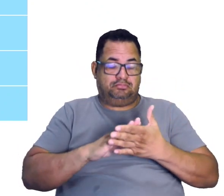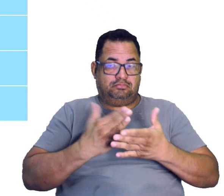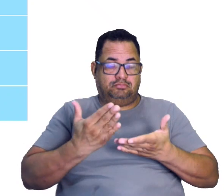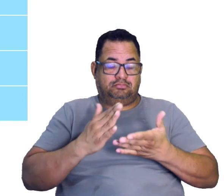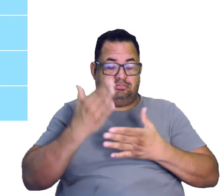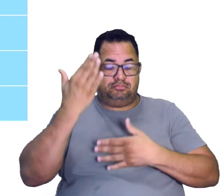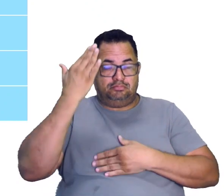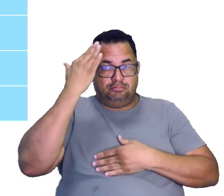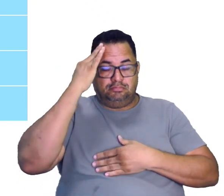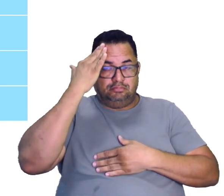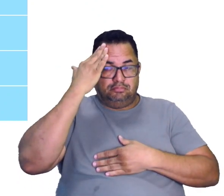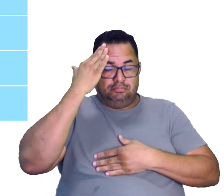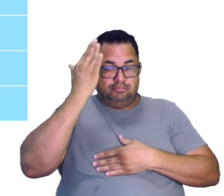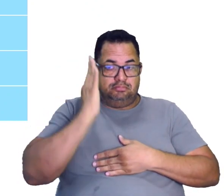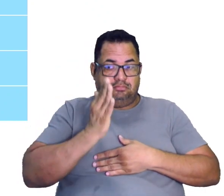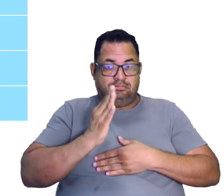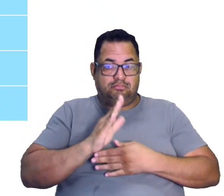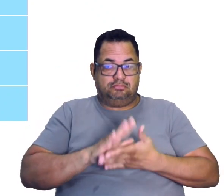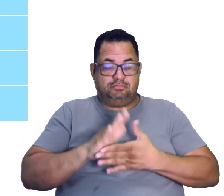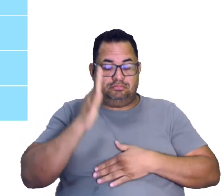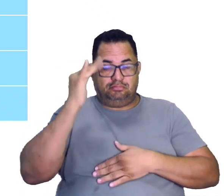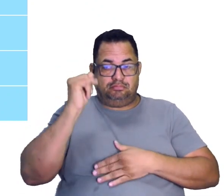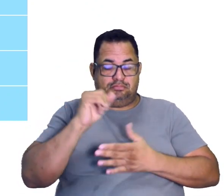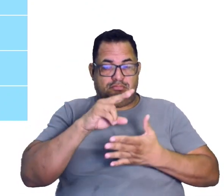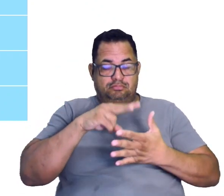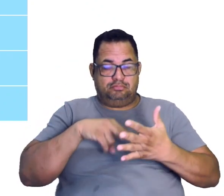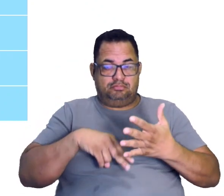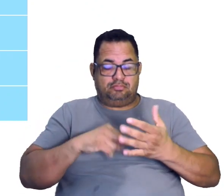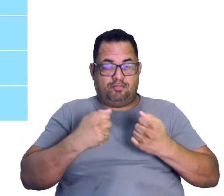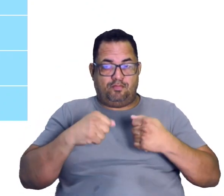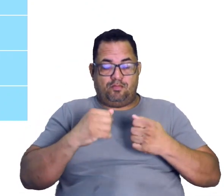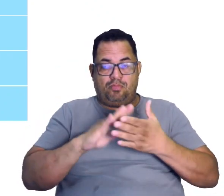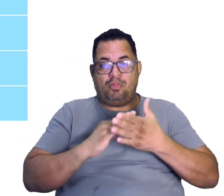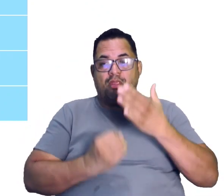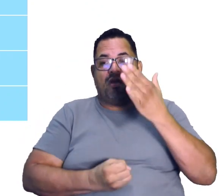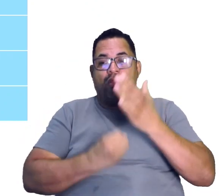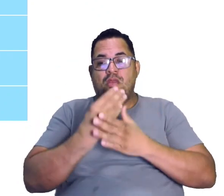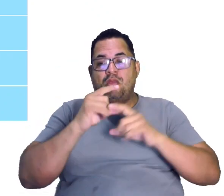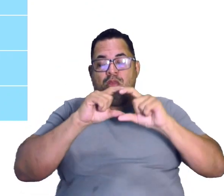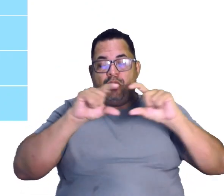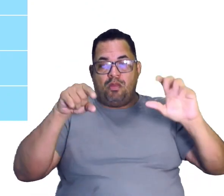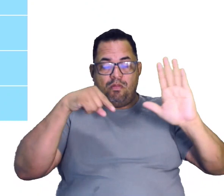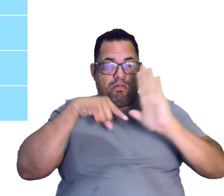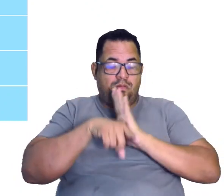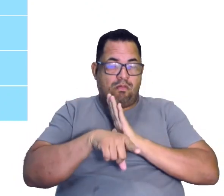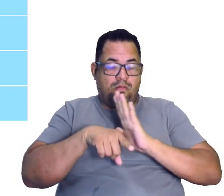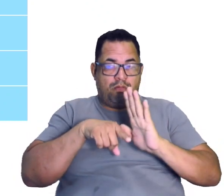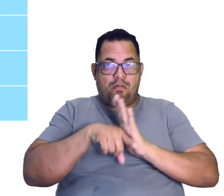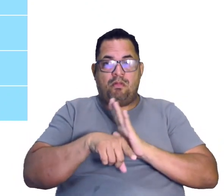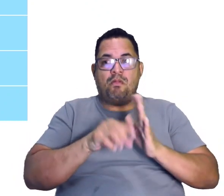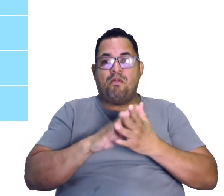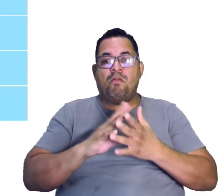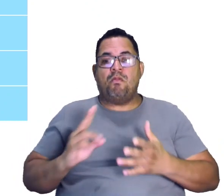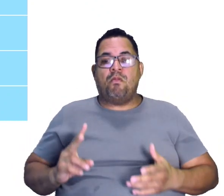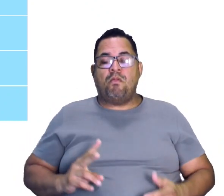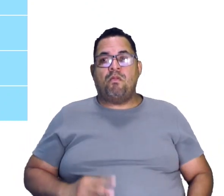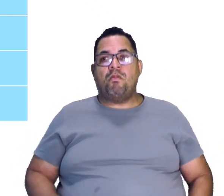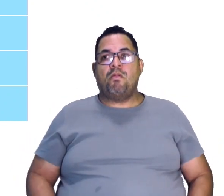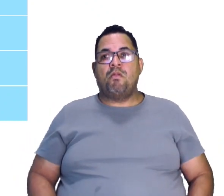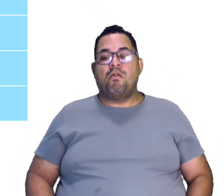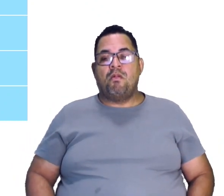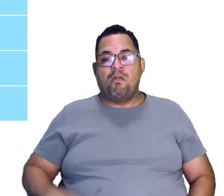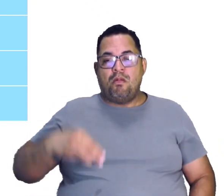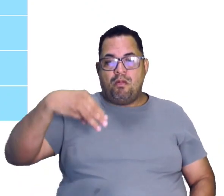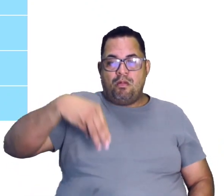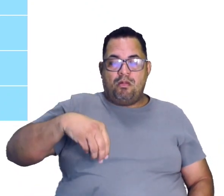para identificar realmente se você já tem uma leitura boa disso, pode aparecer no enunciado algum valor de volume em ml,